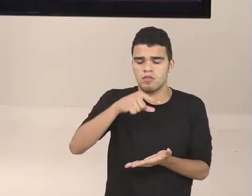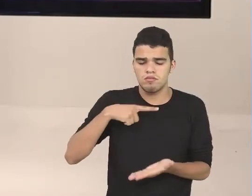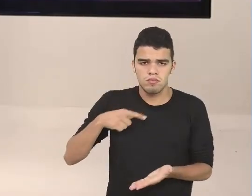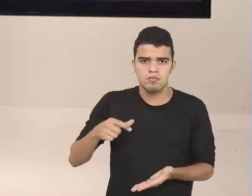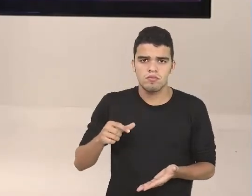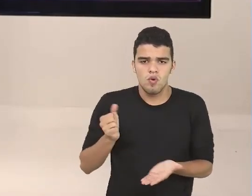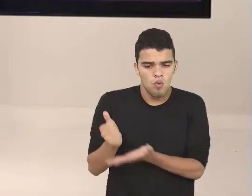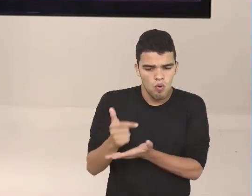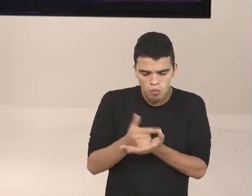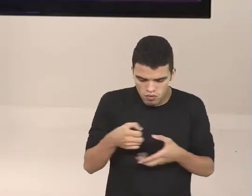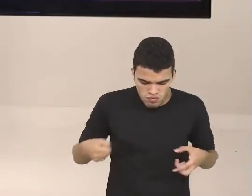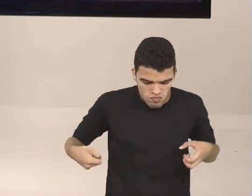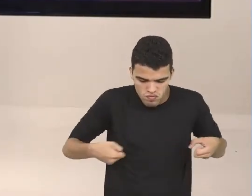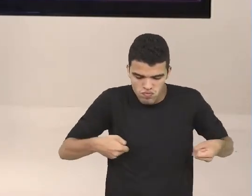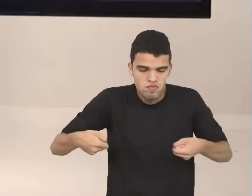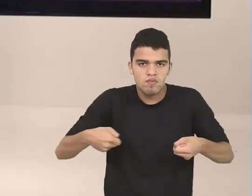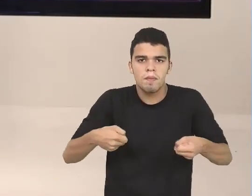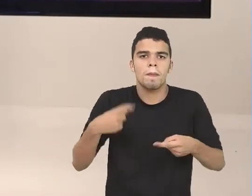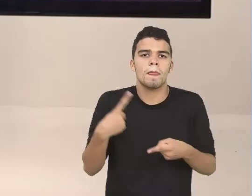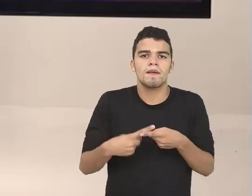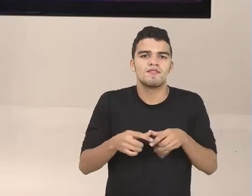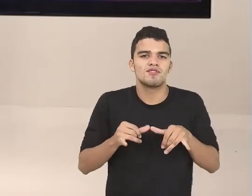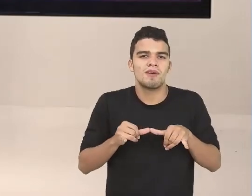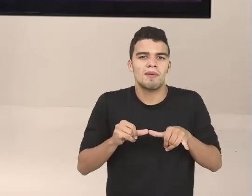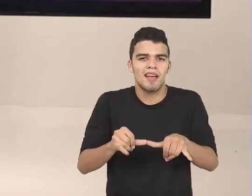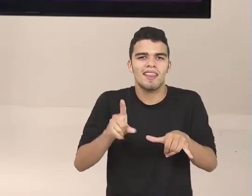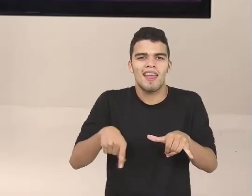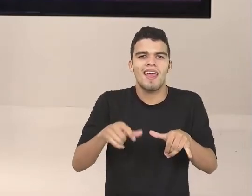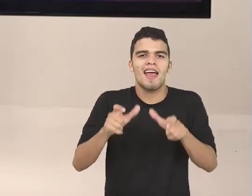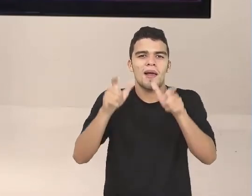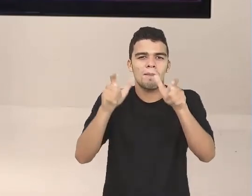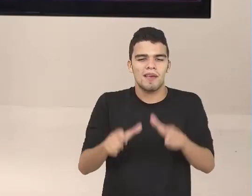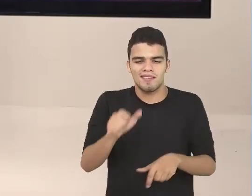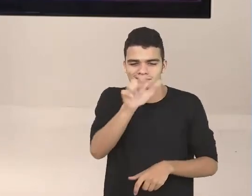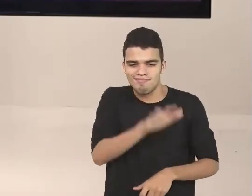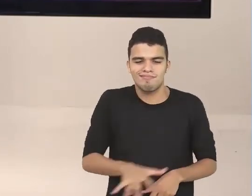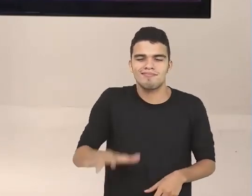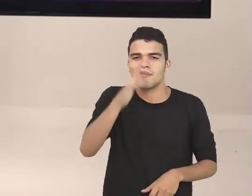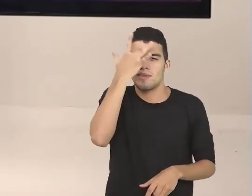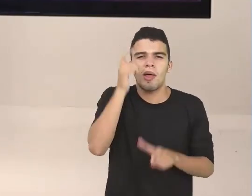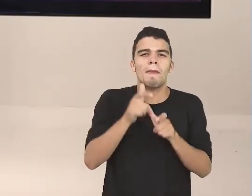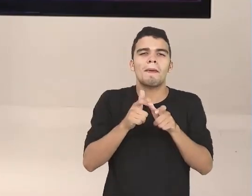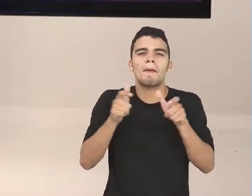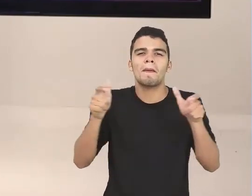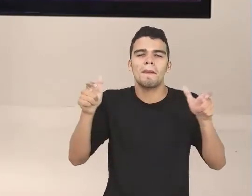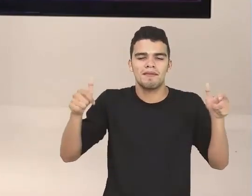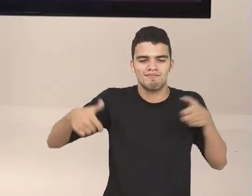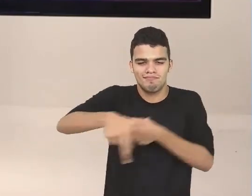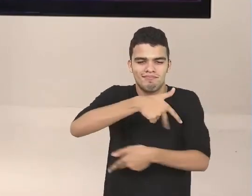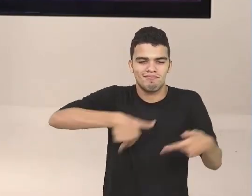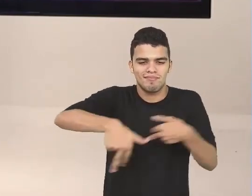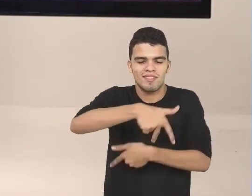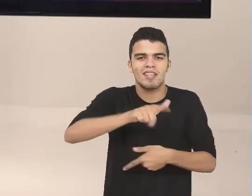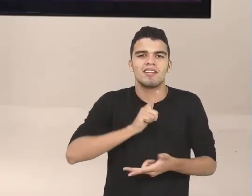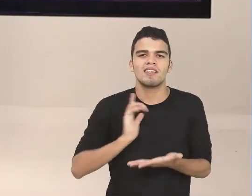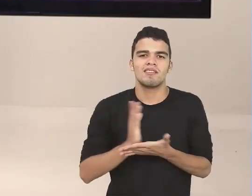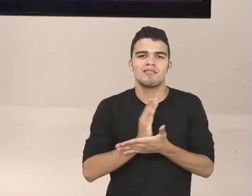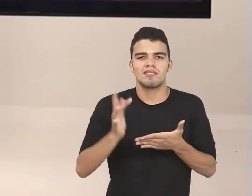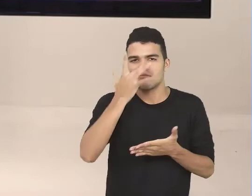o supermercado, ele é um ambiente aberto, onde muitas pessoas circulam e pessoas podem estar doentes, tossirem